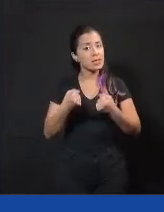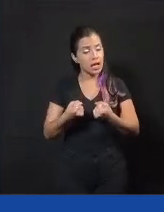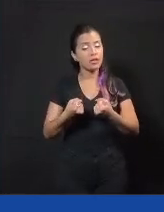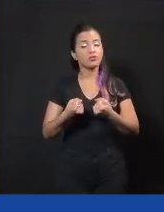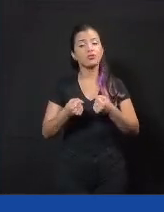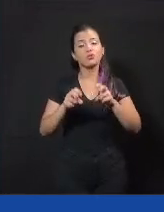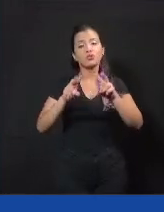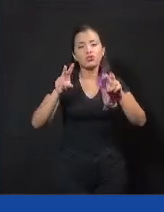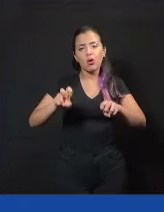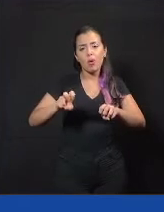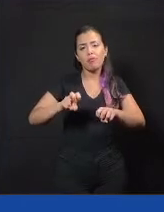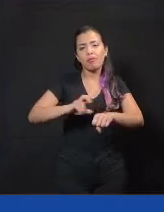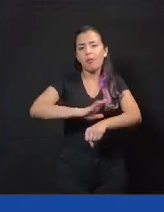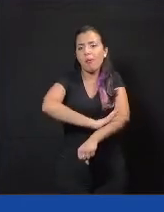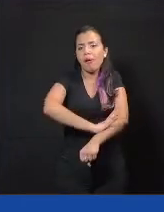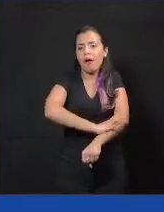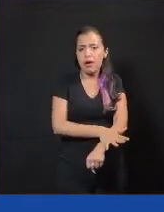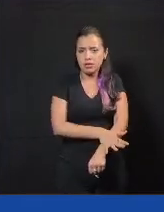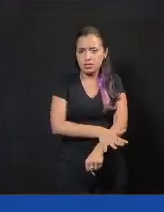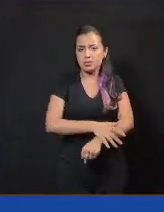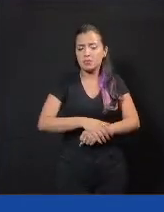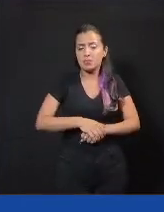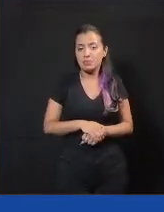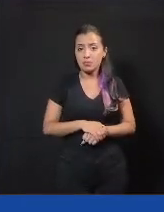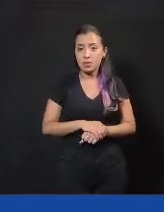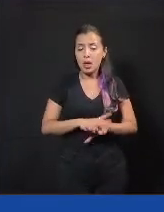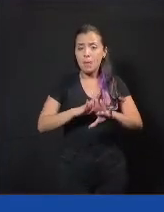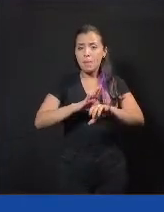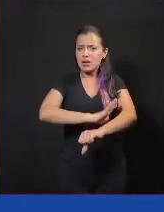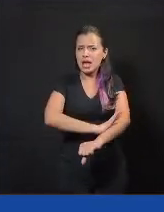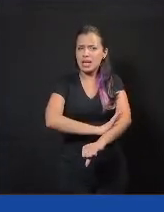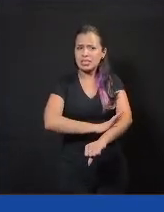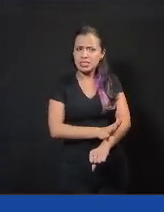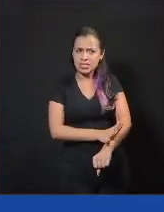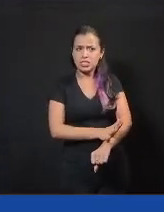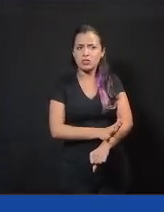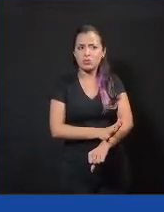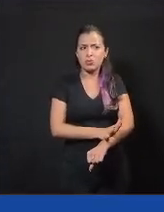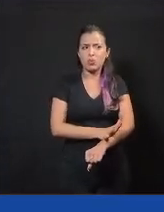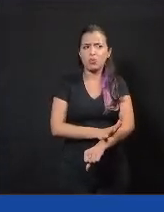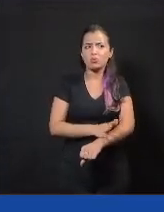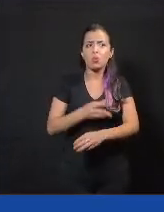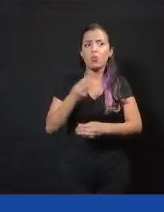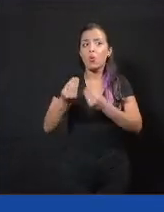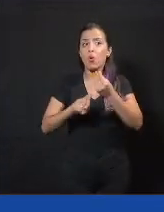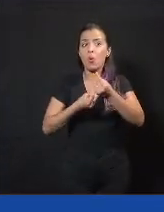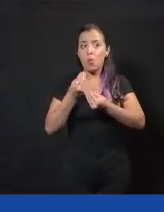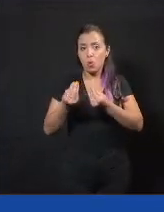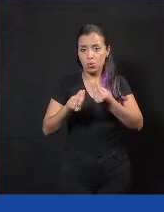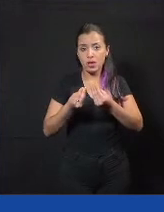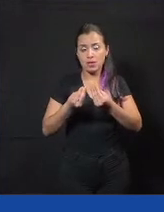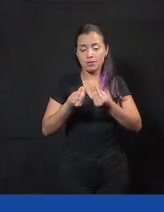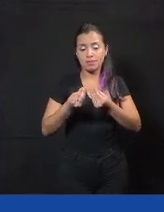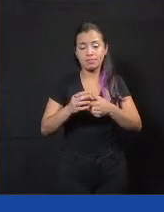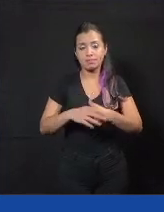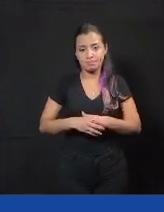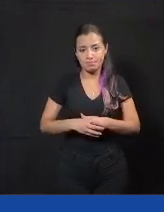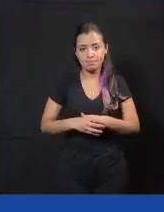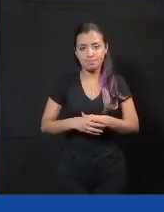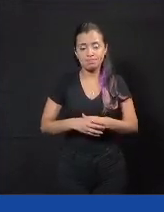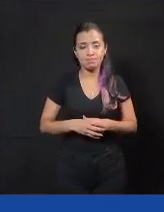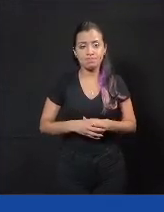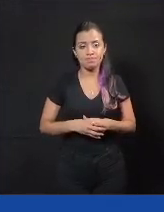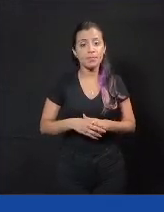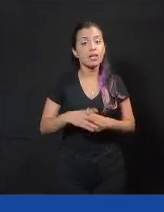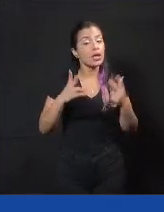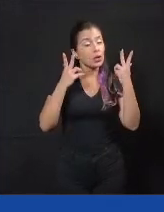estrutural. Mas como que se produz o racismo estrutural? É muito comum se dizer que